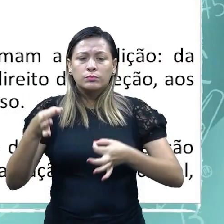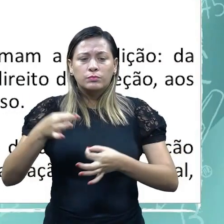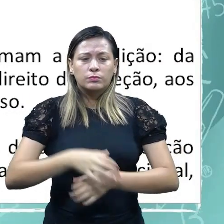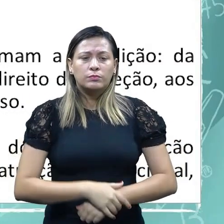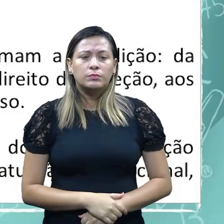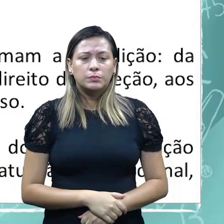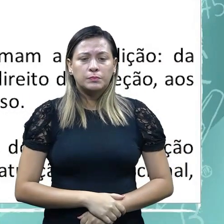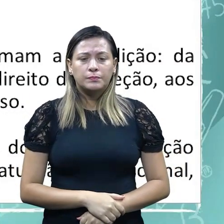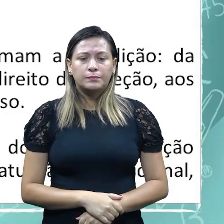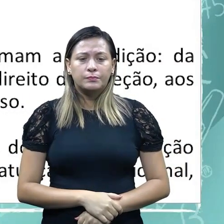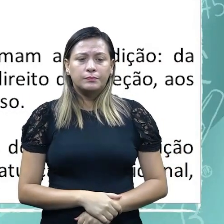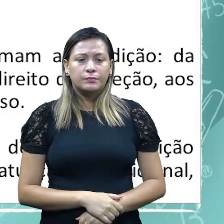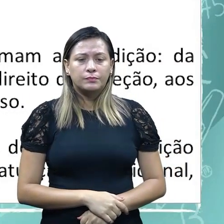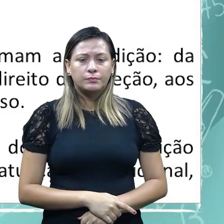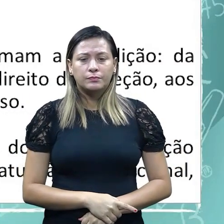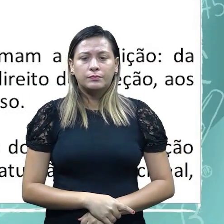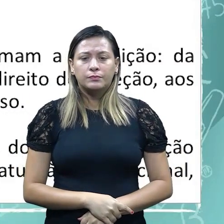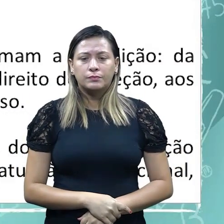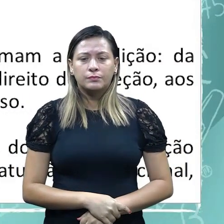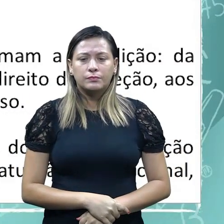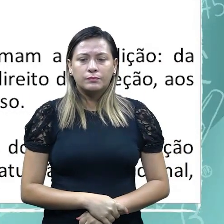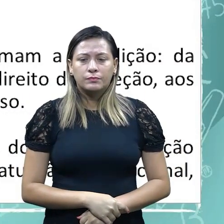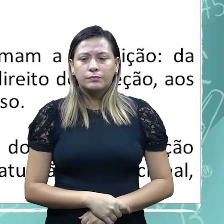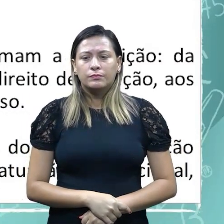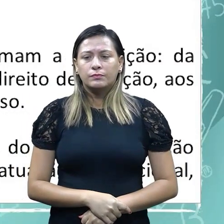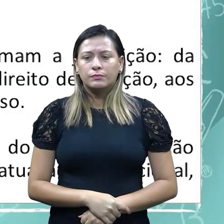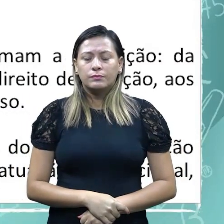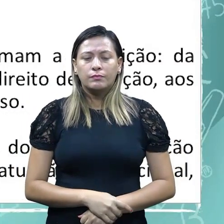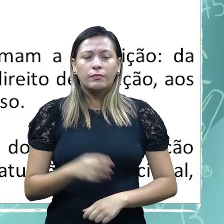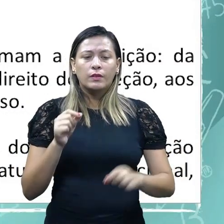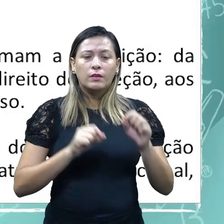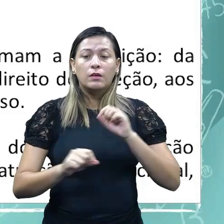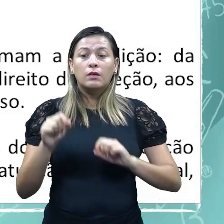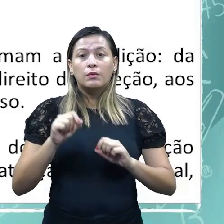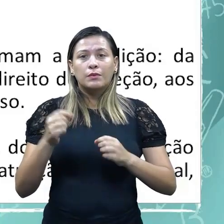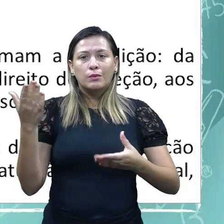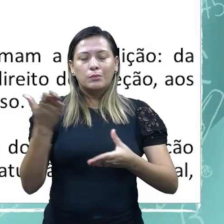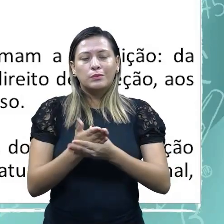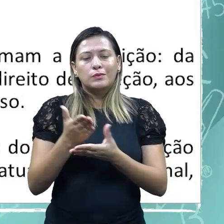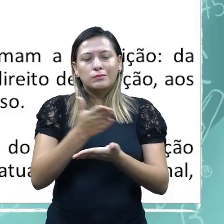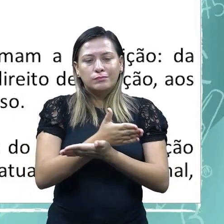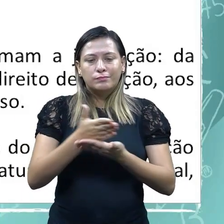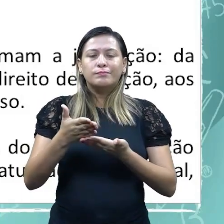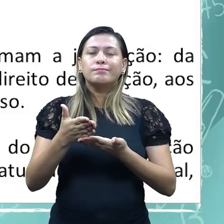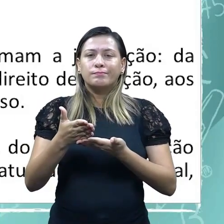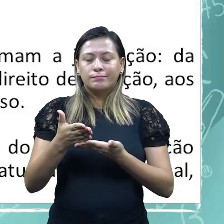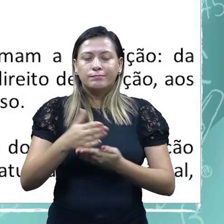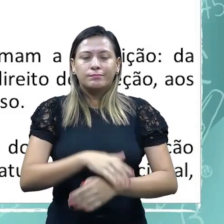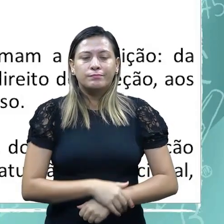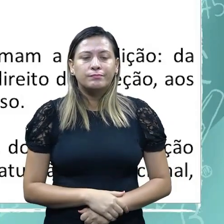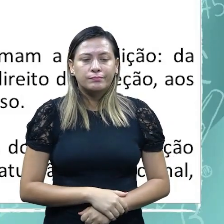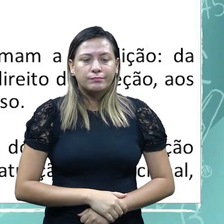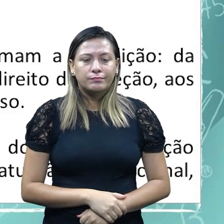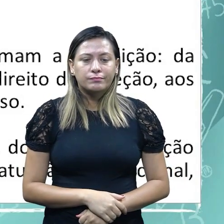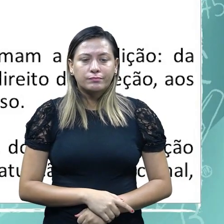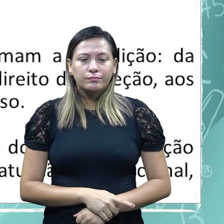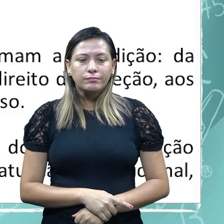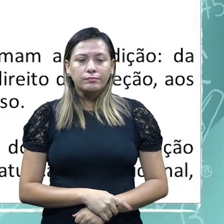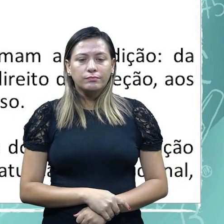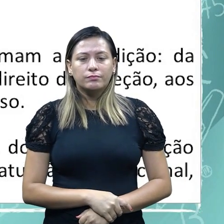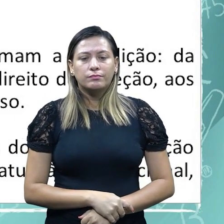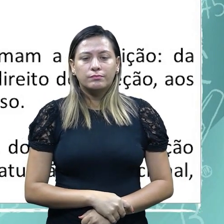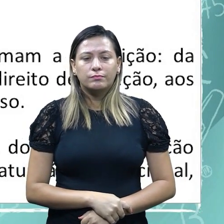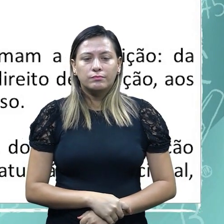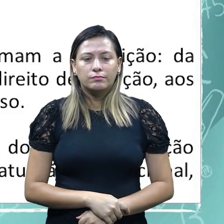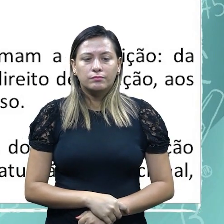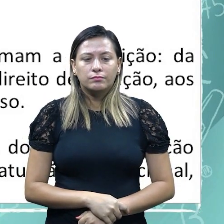O principal ato de postulação do autor é a petição inicial. Você postula ela, tá? E aqui são os